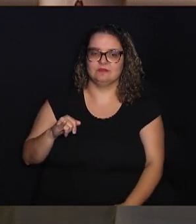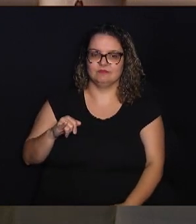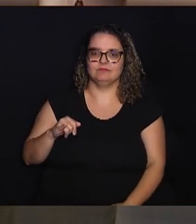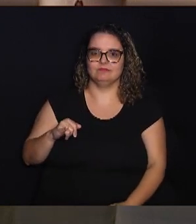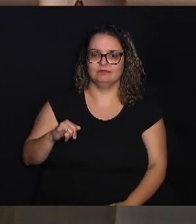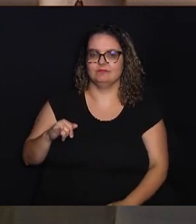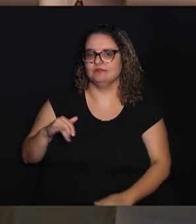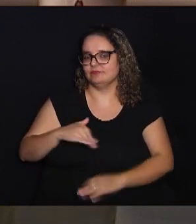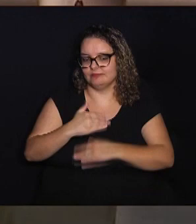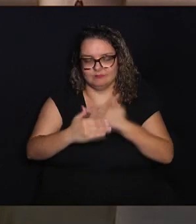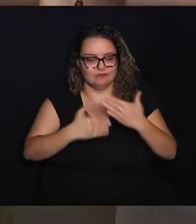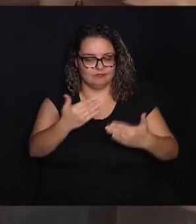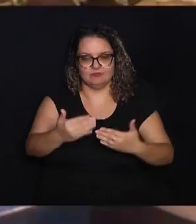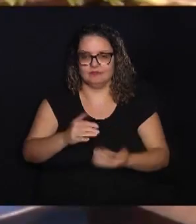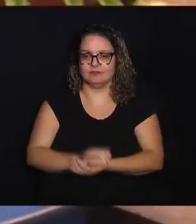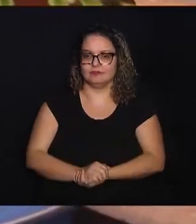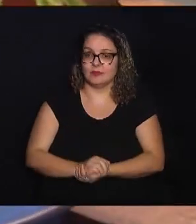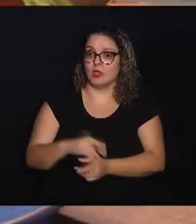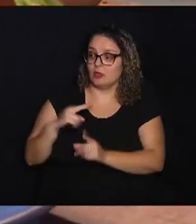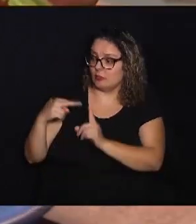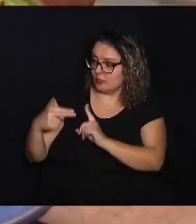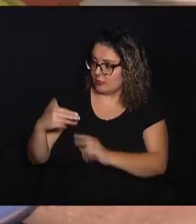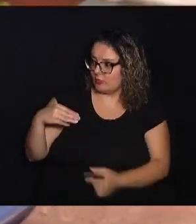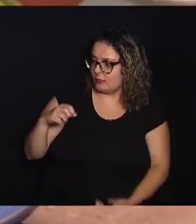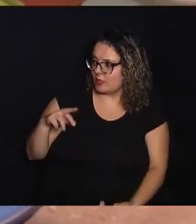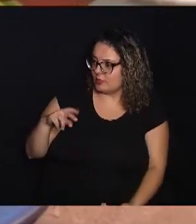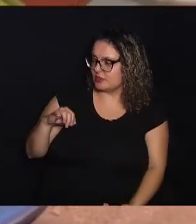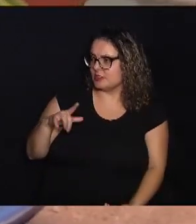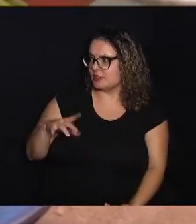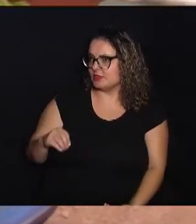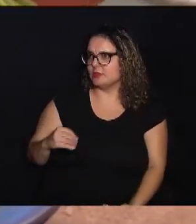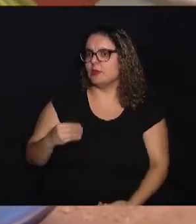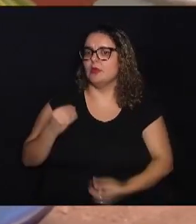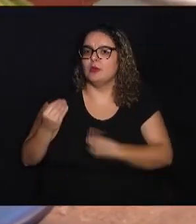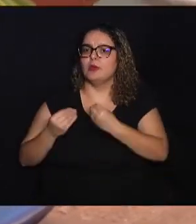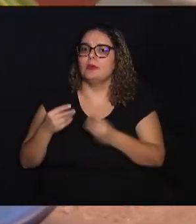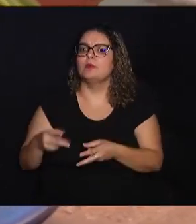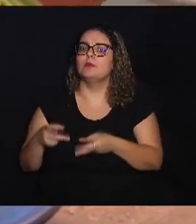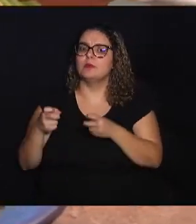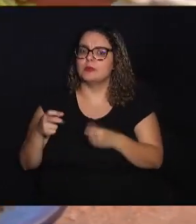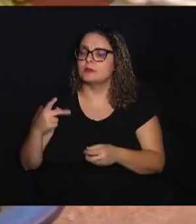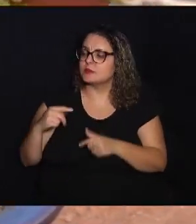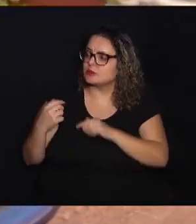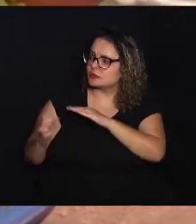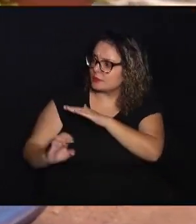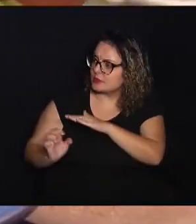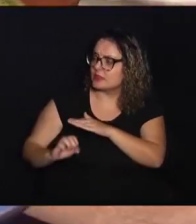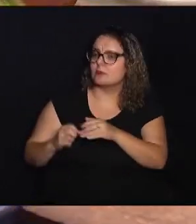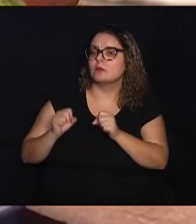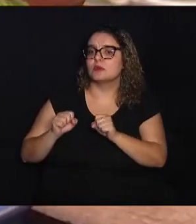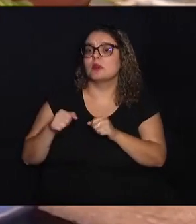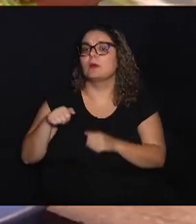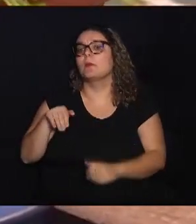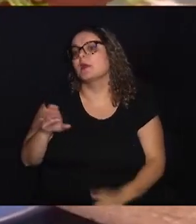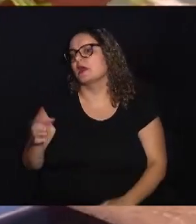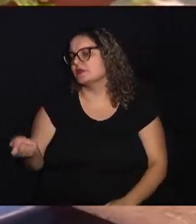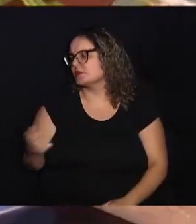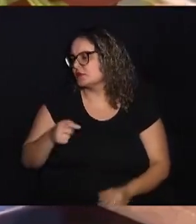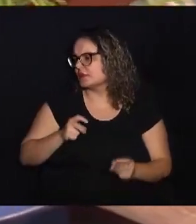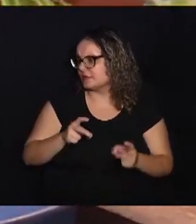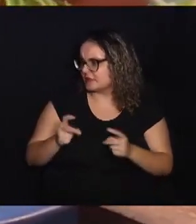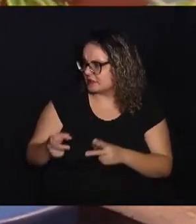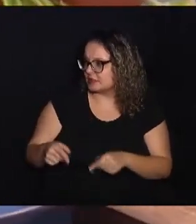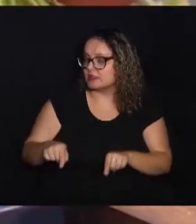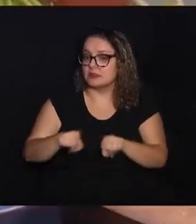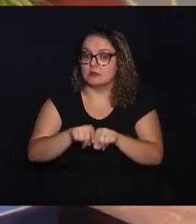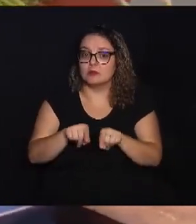geração. E do ponto de vista do negócio, Maurílio, em que momento que você percebeu que o seu negócio poderia ir além da venda, dando